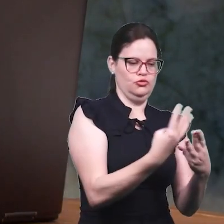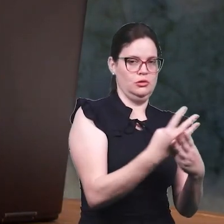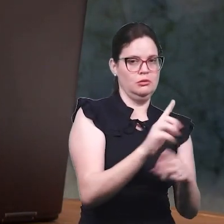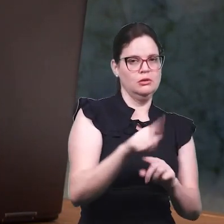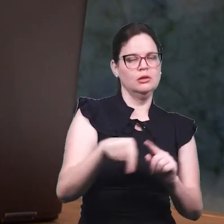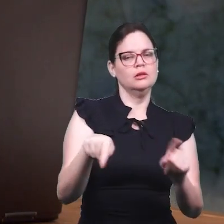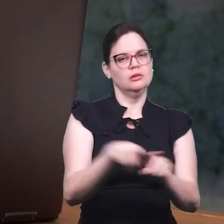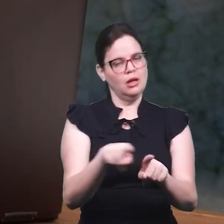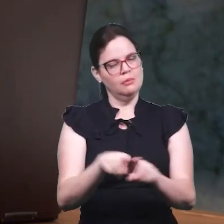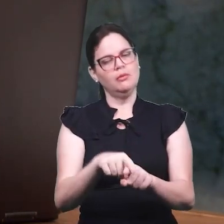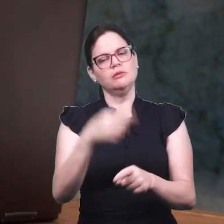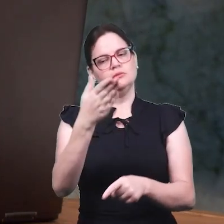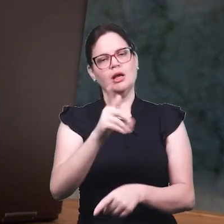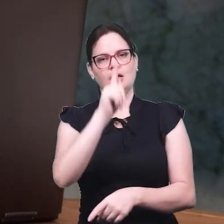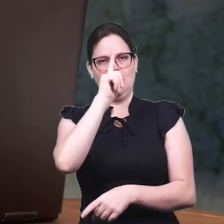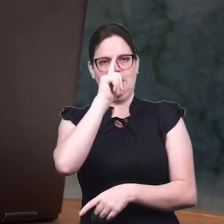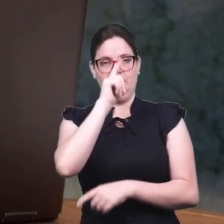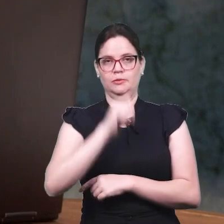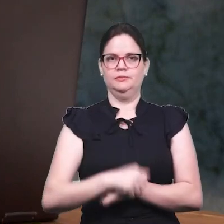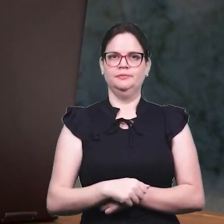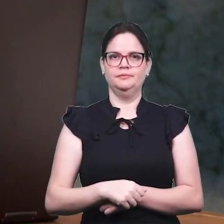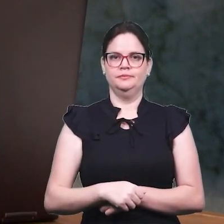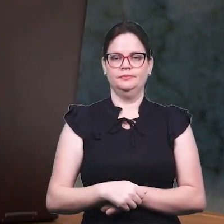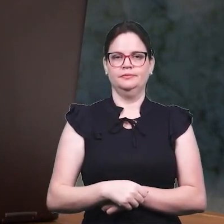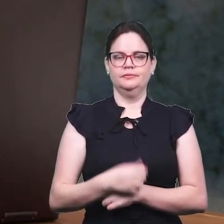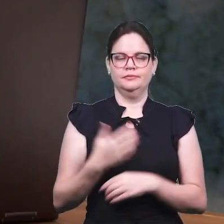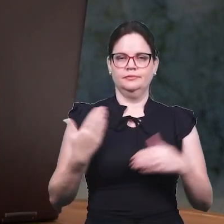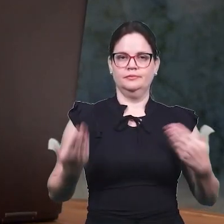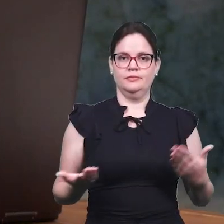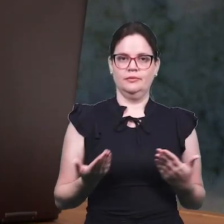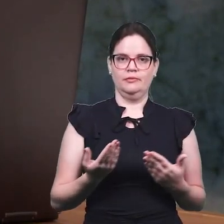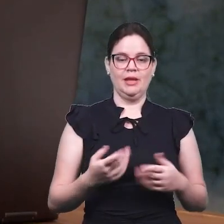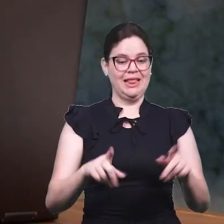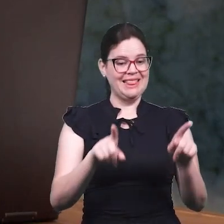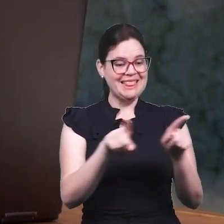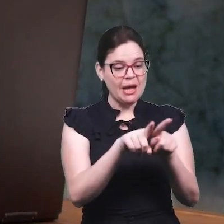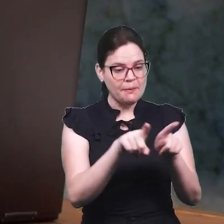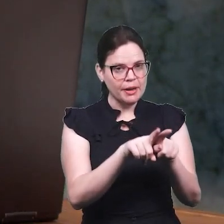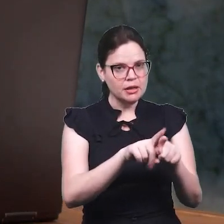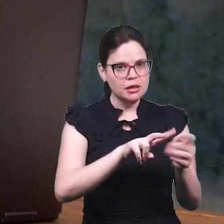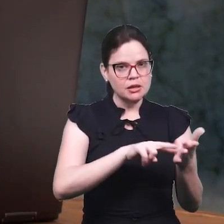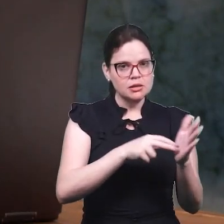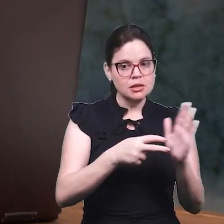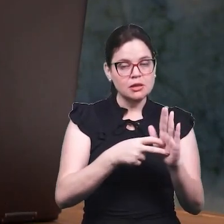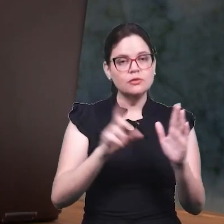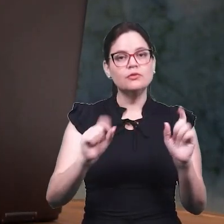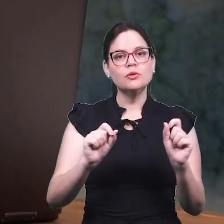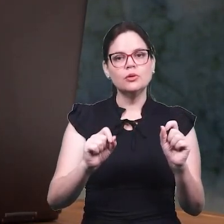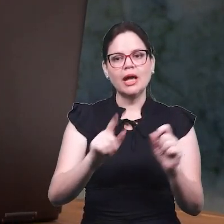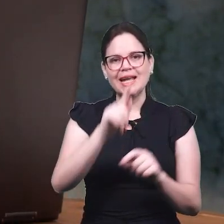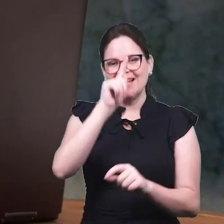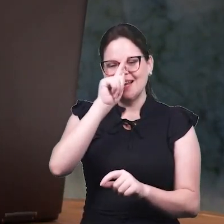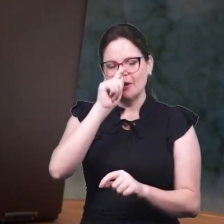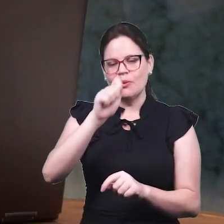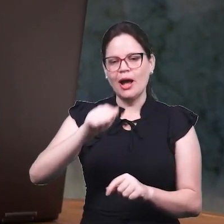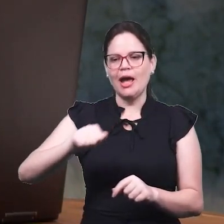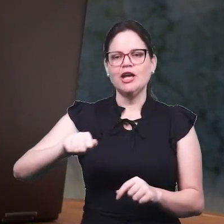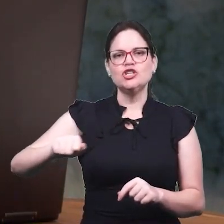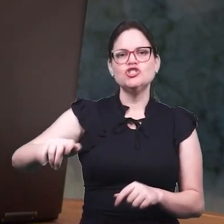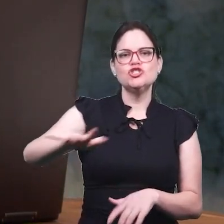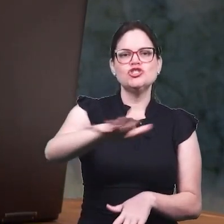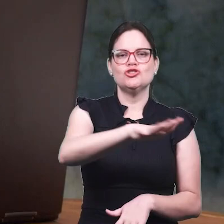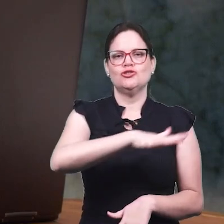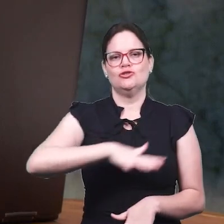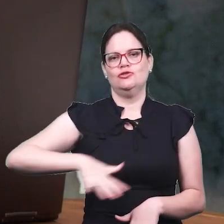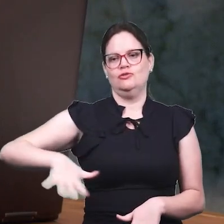também do grego. Então aqui, nossos companheiros aqui, quando ele fala também do grego, ele se referiu ao mundo romano, né?